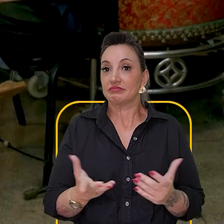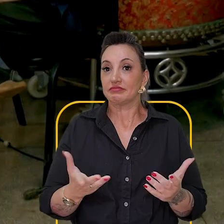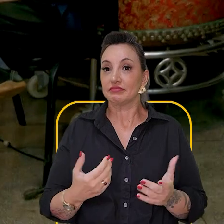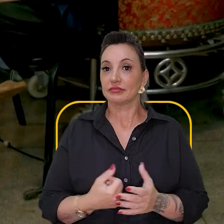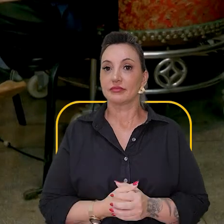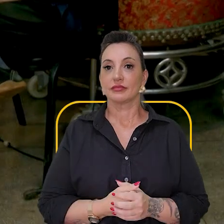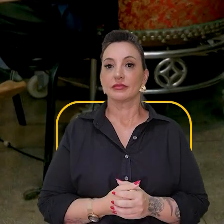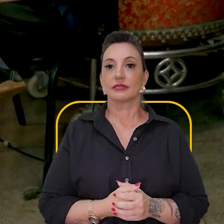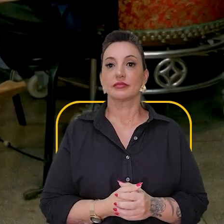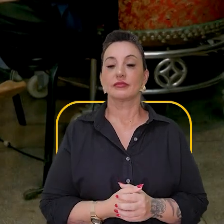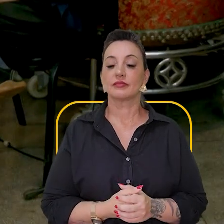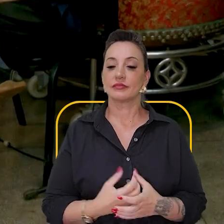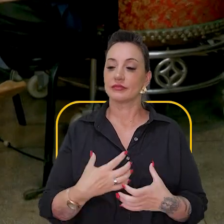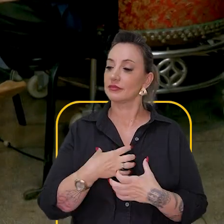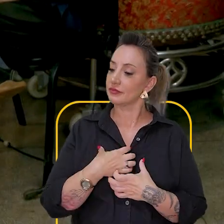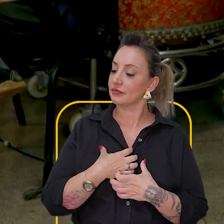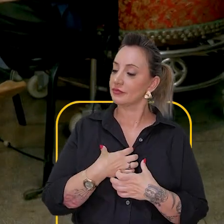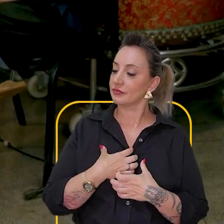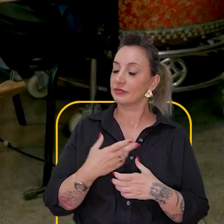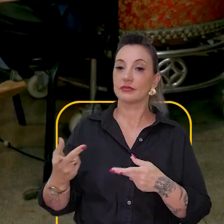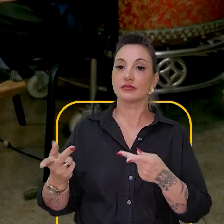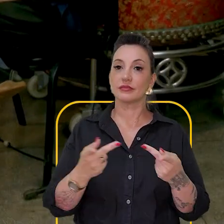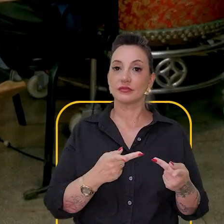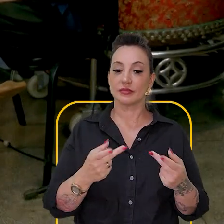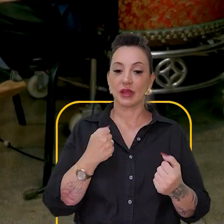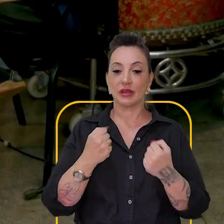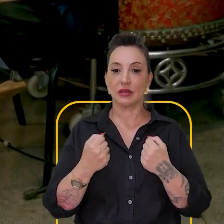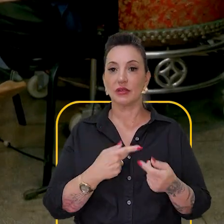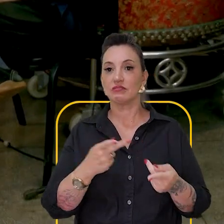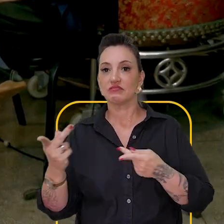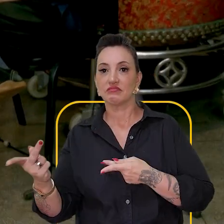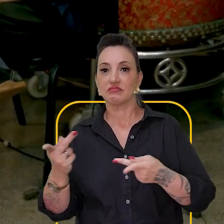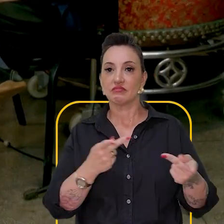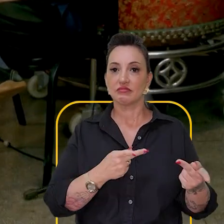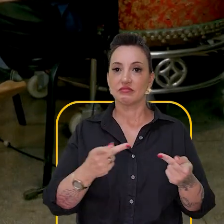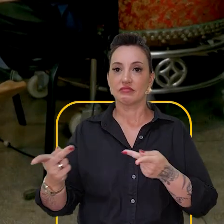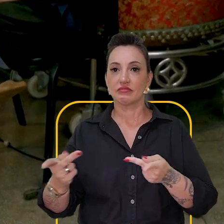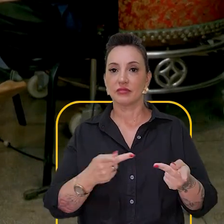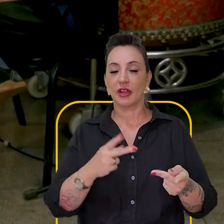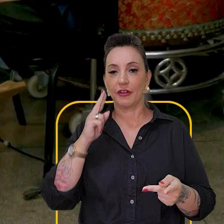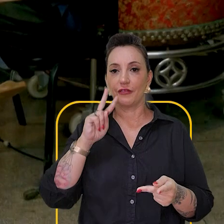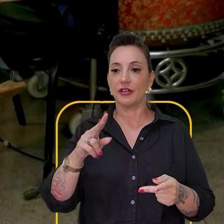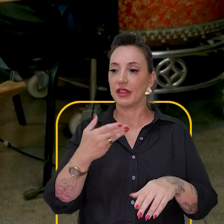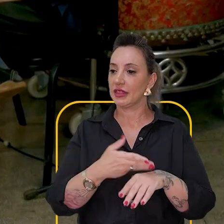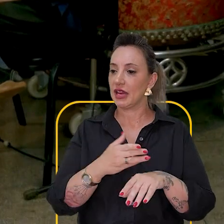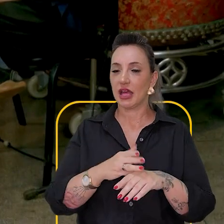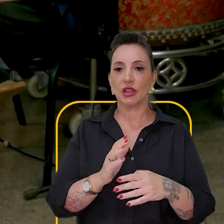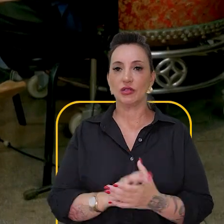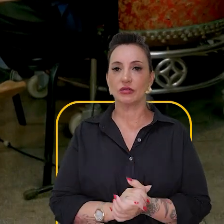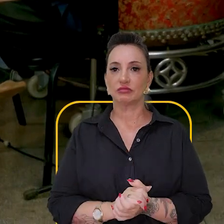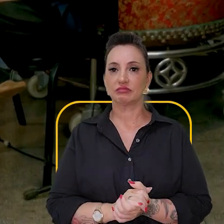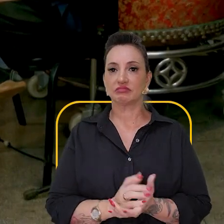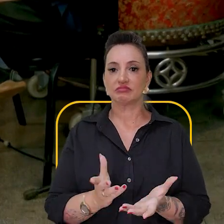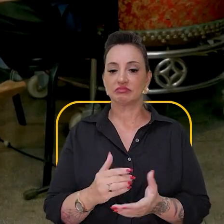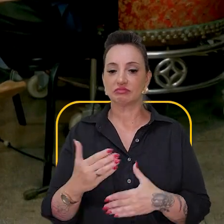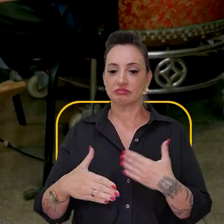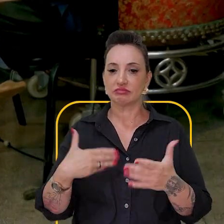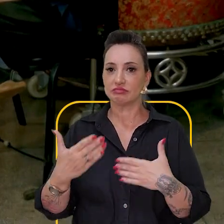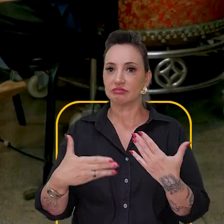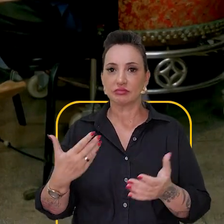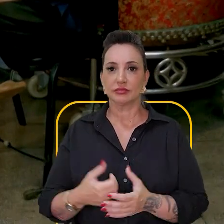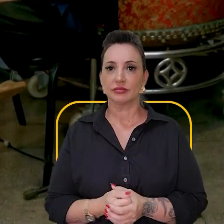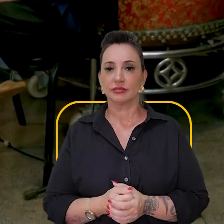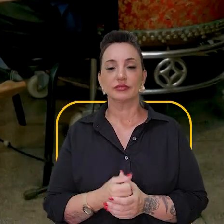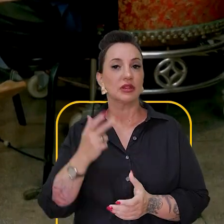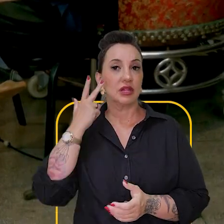não agarra mais você vai ganhar mais ponto então assim uhum né E aí aquilo meio que aí ele me visitava na academia eu visitava ele